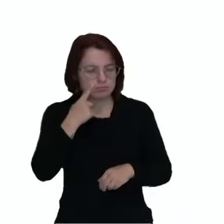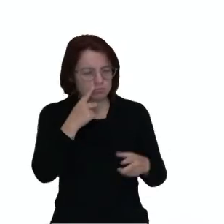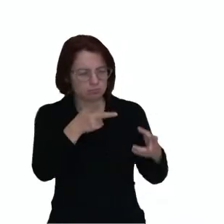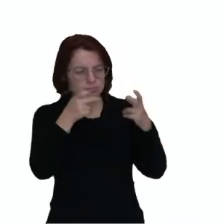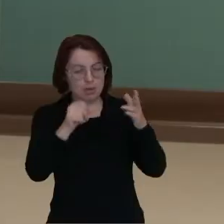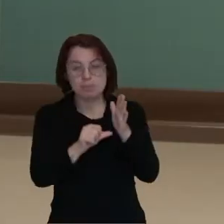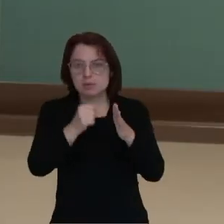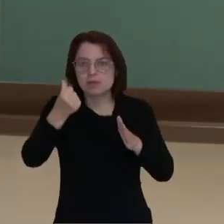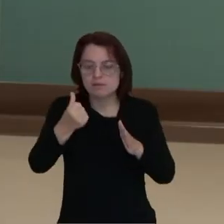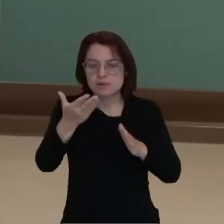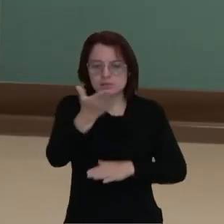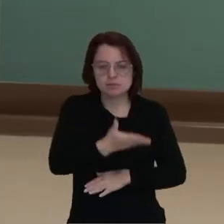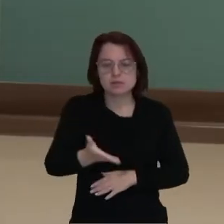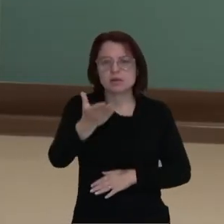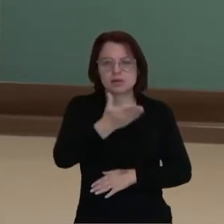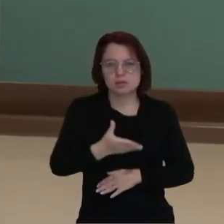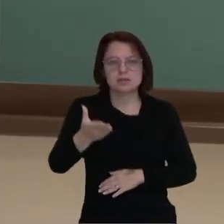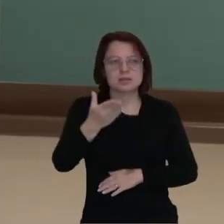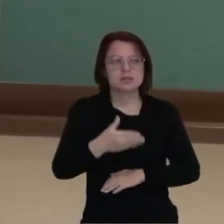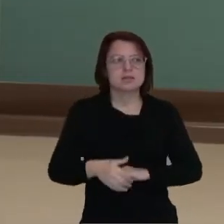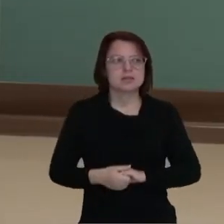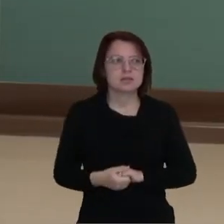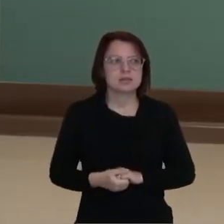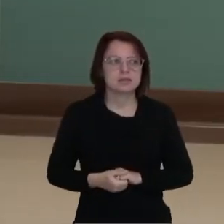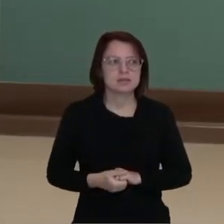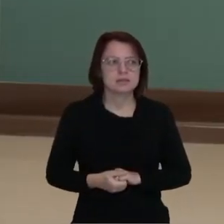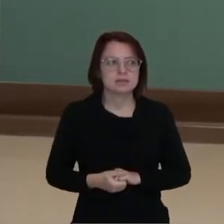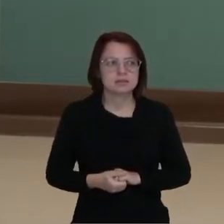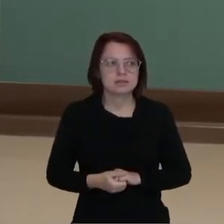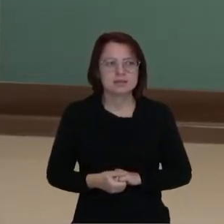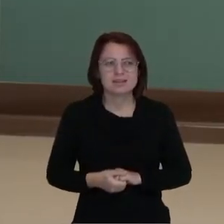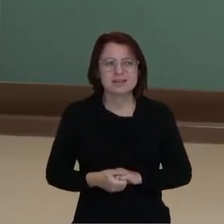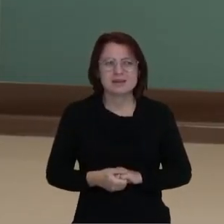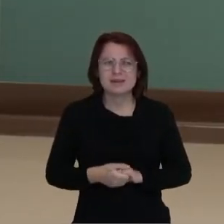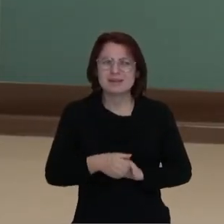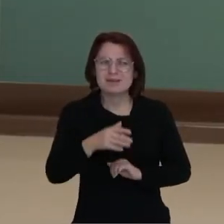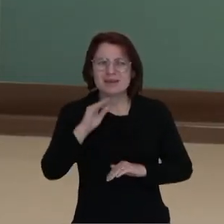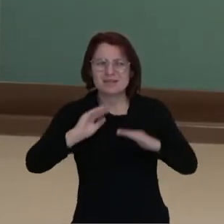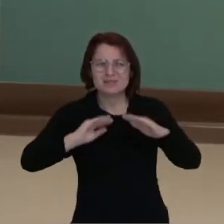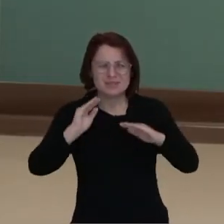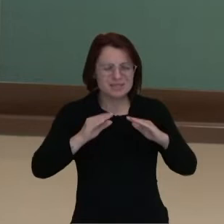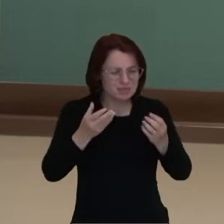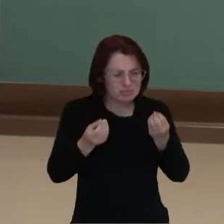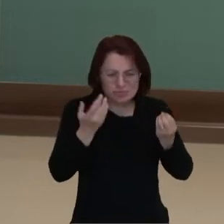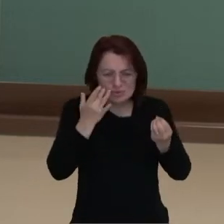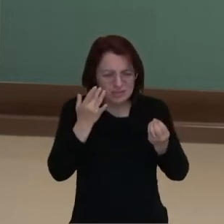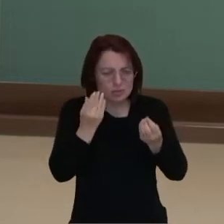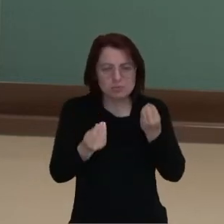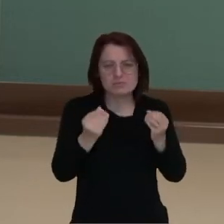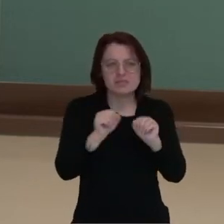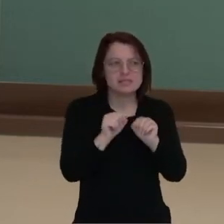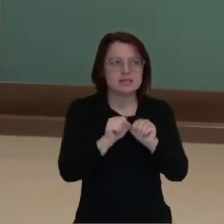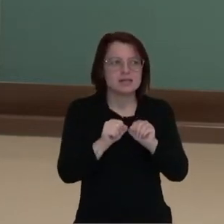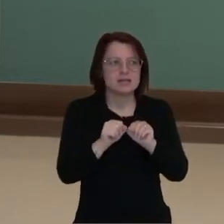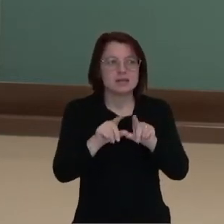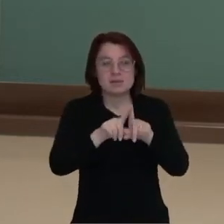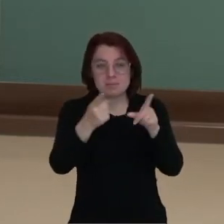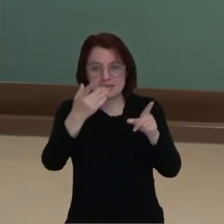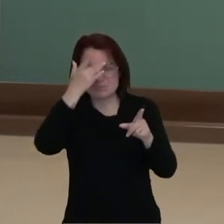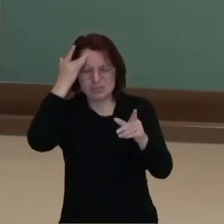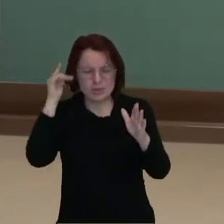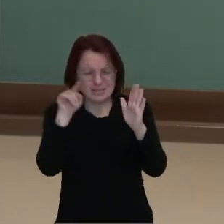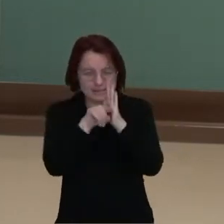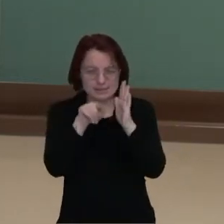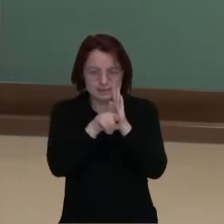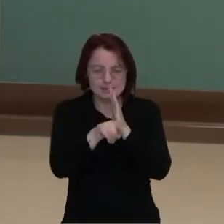vez para essas imagens, a gente se perca, não sabe como fazer. Mas um cientista está